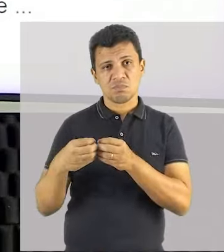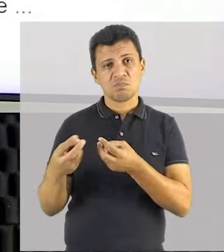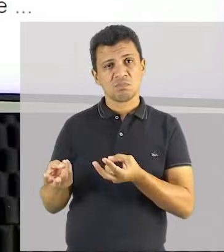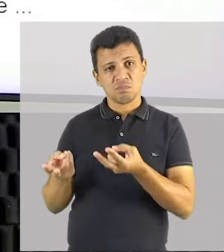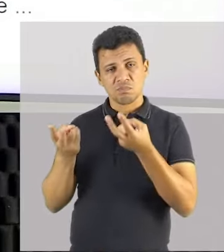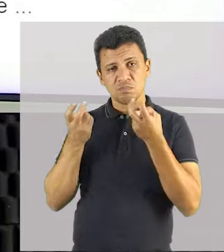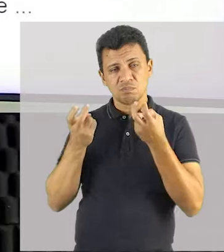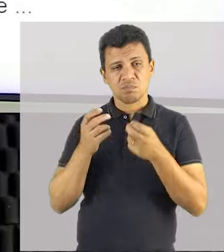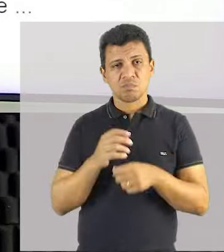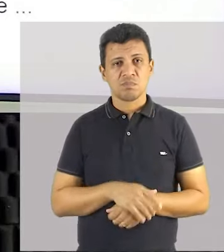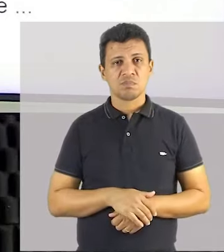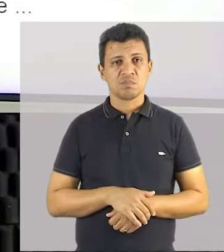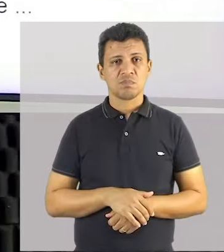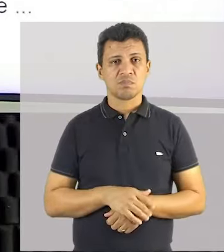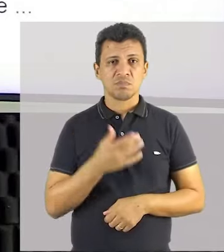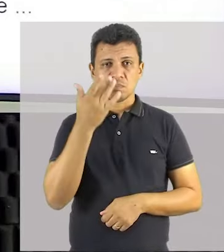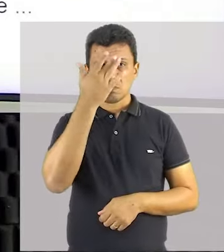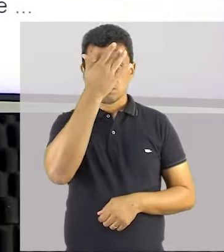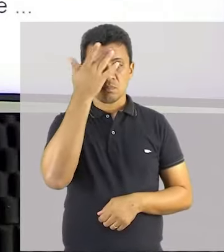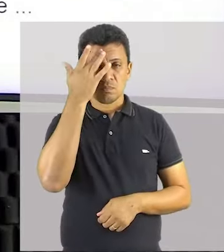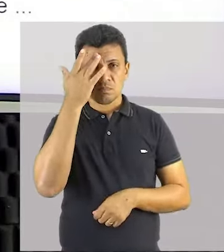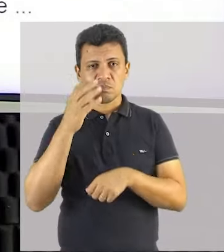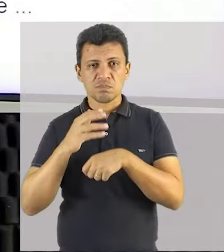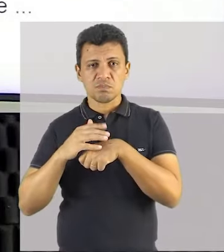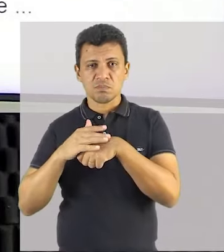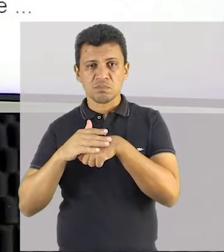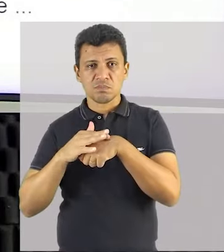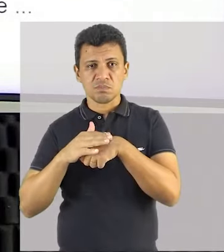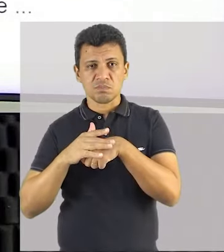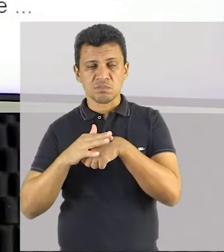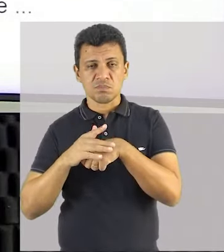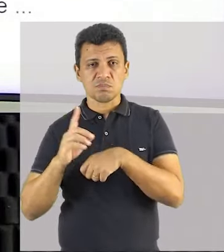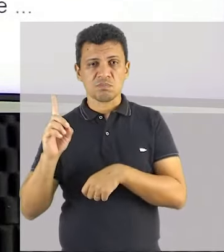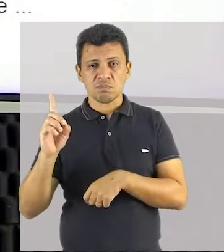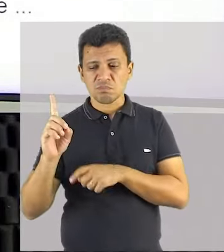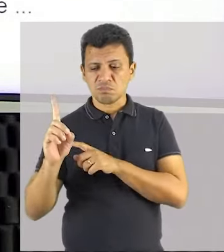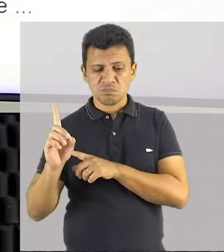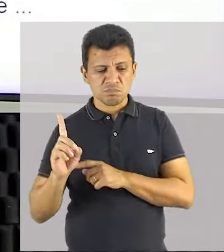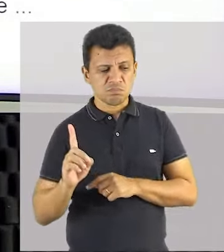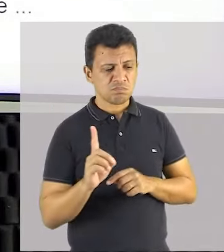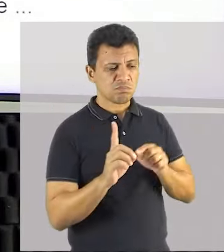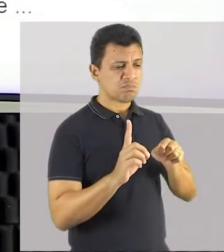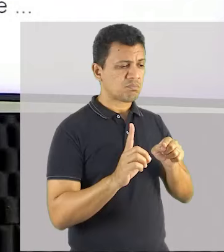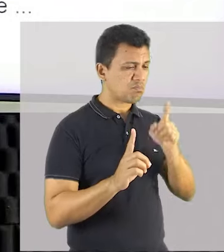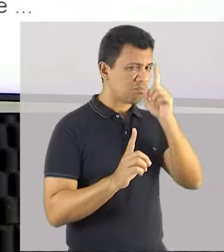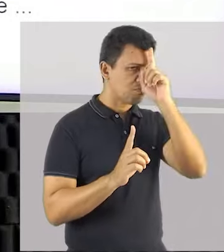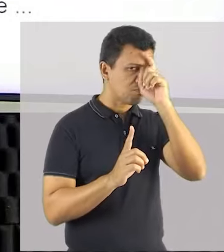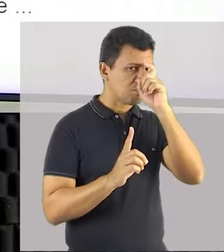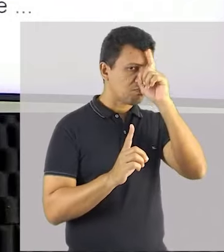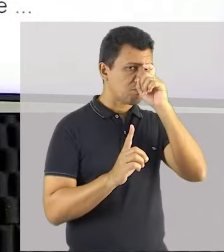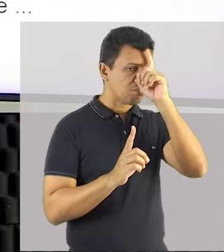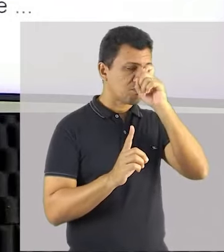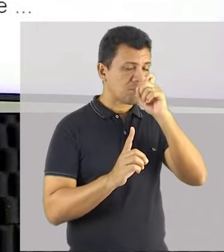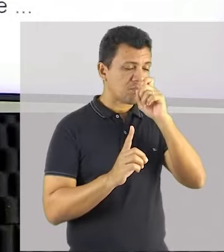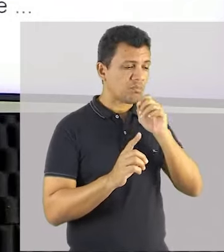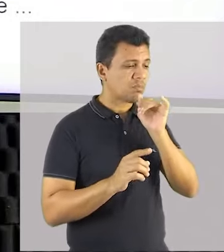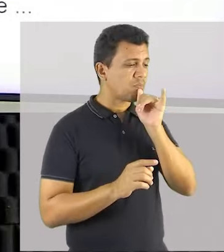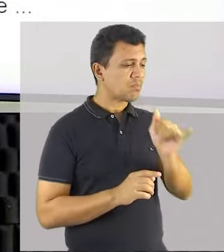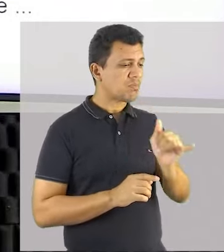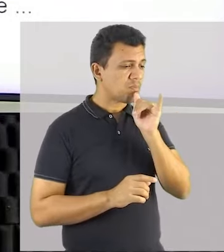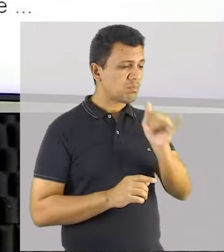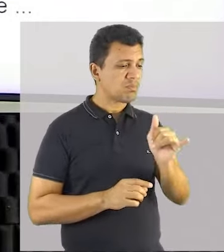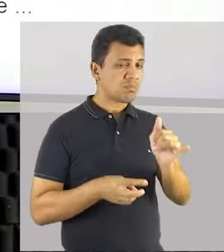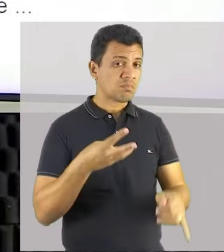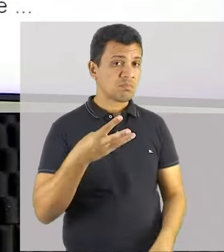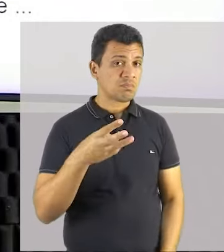Neste contexto um paciente da entrada em um ponto de em um pronto atendimento relatando que